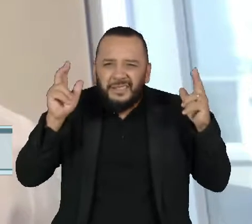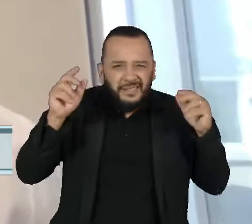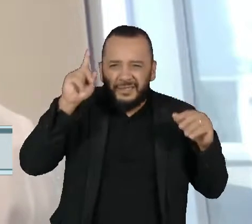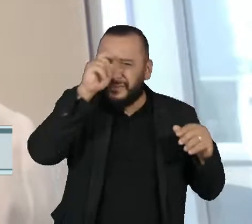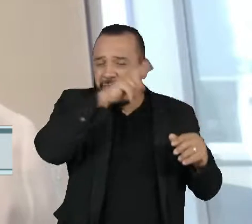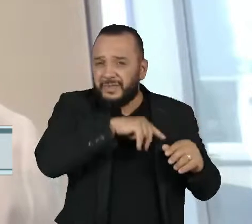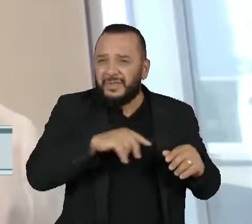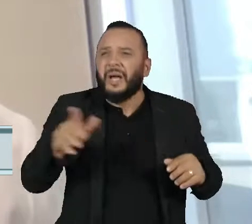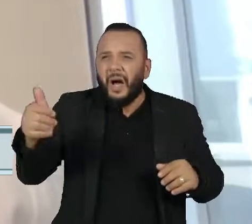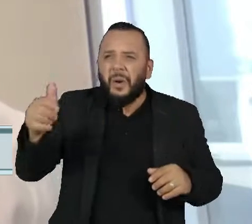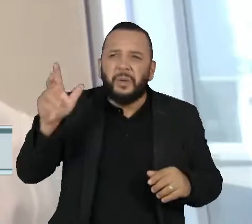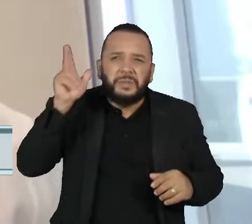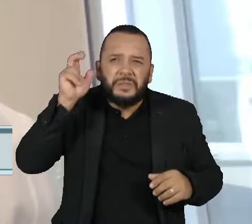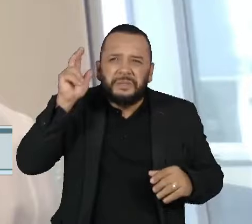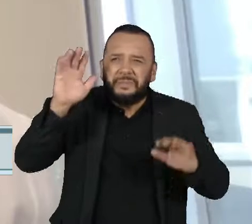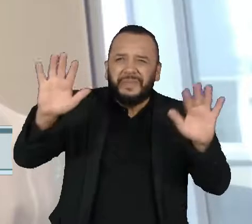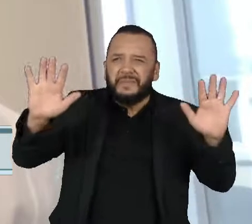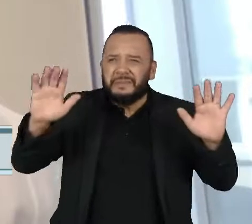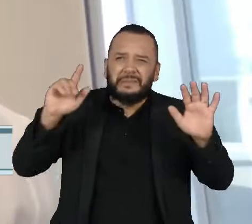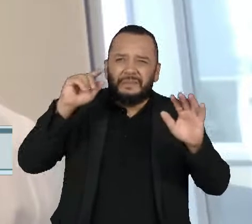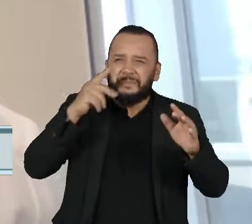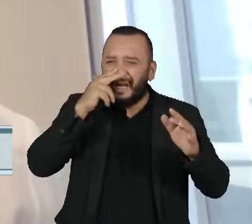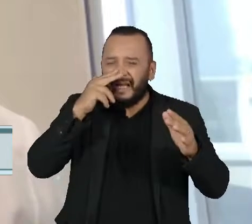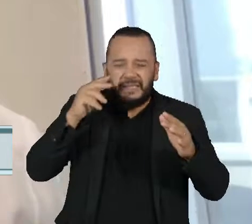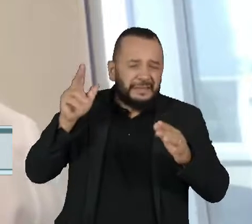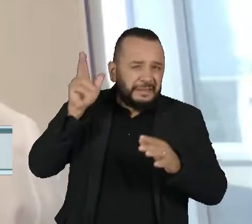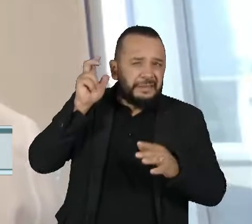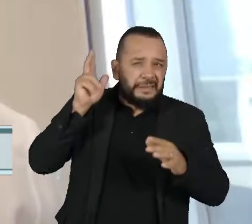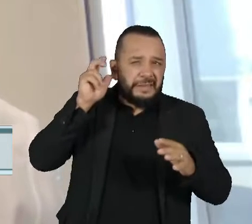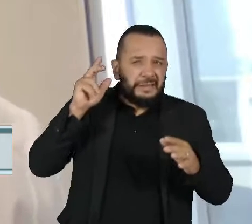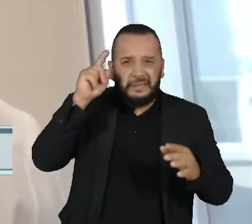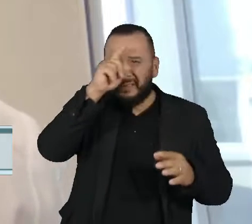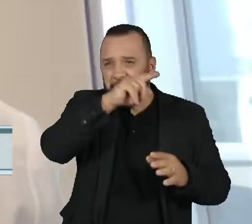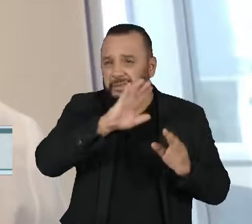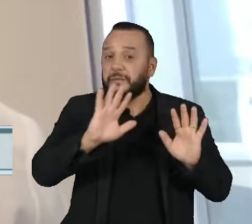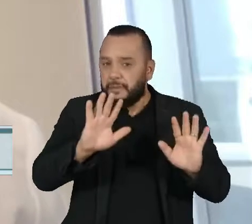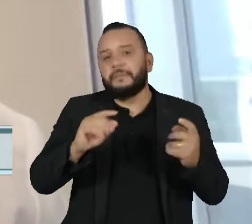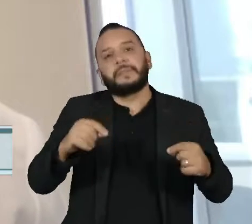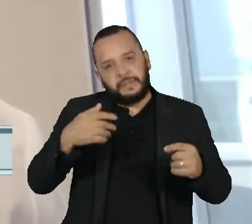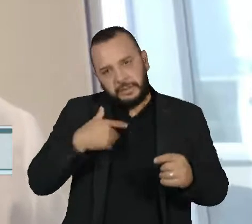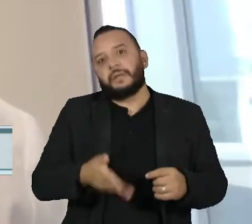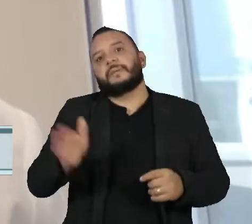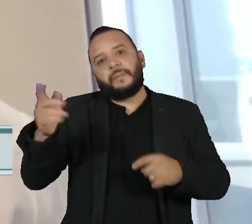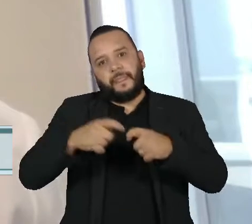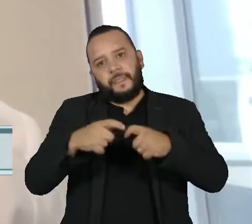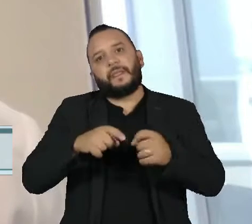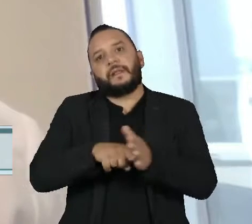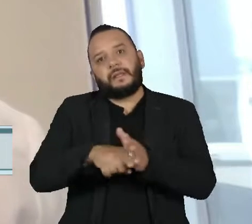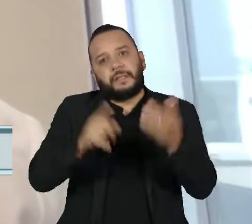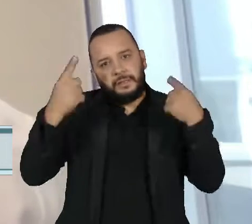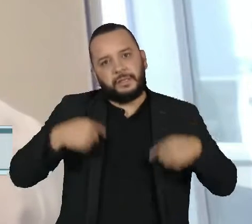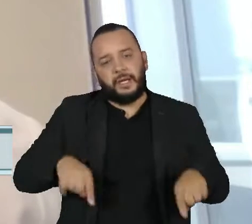fala que escuta, mas não entende. Então, já pode ser uma perda de audição também que precisa de